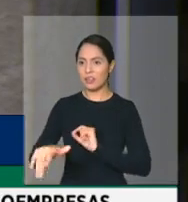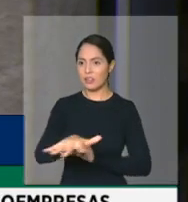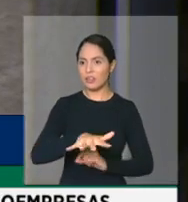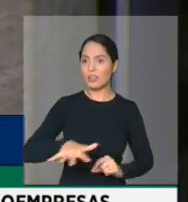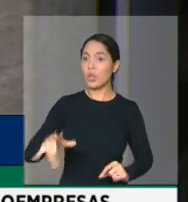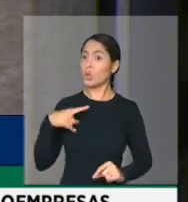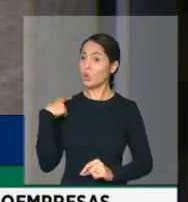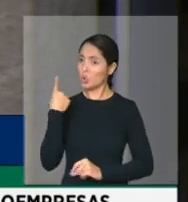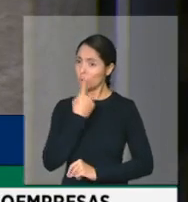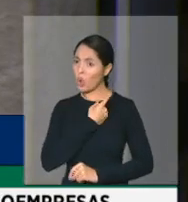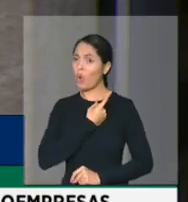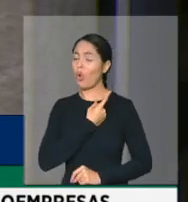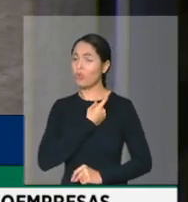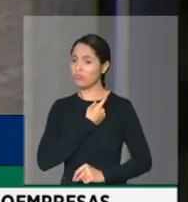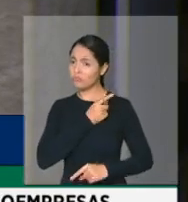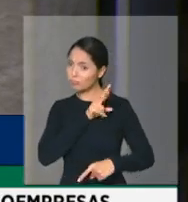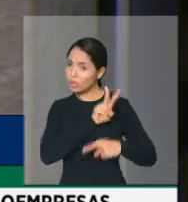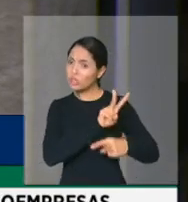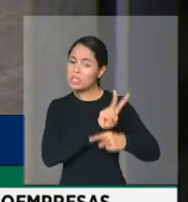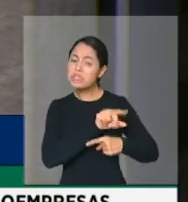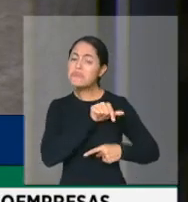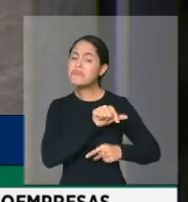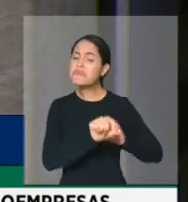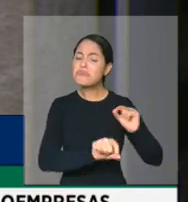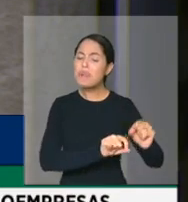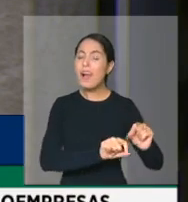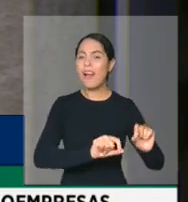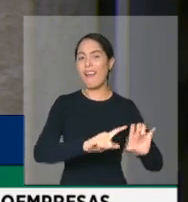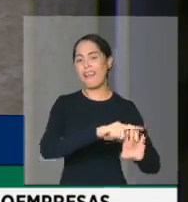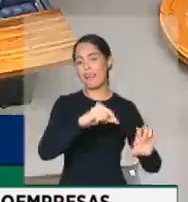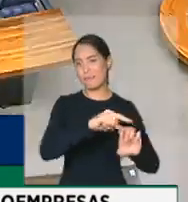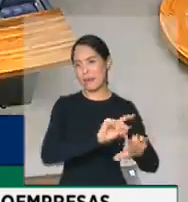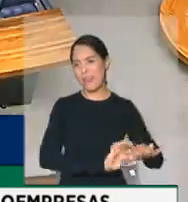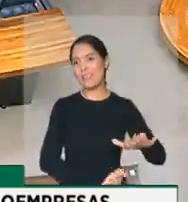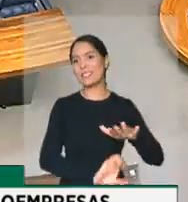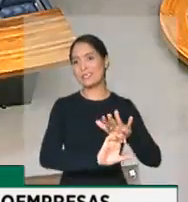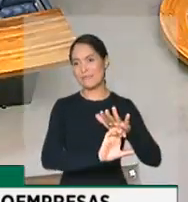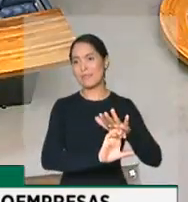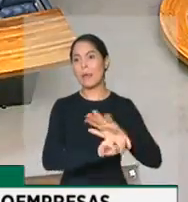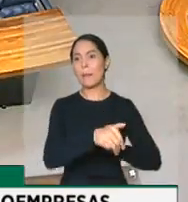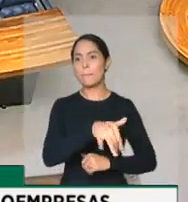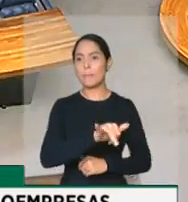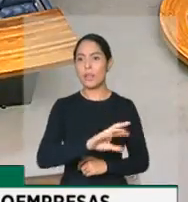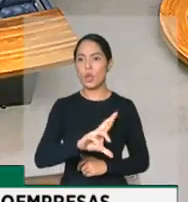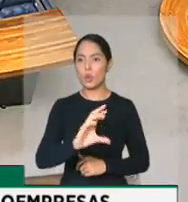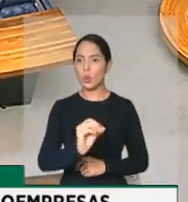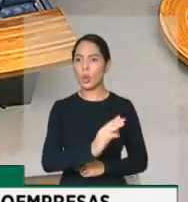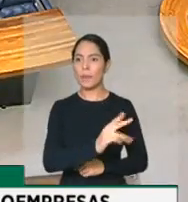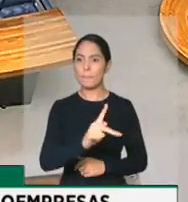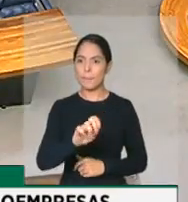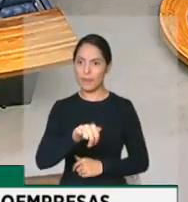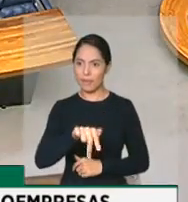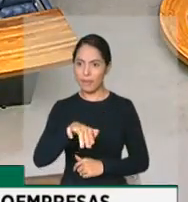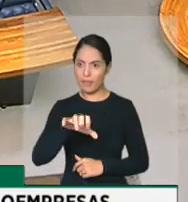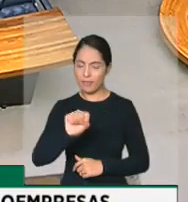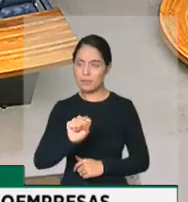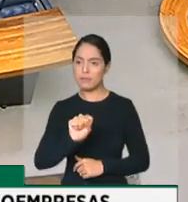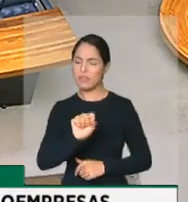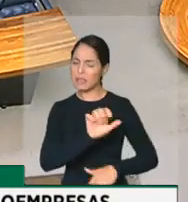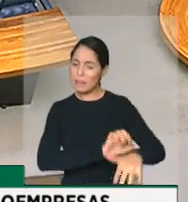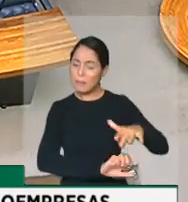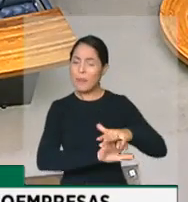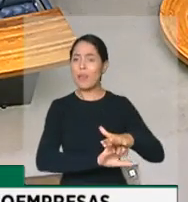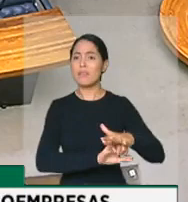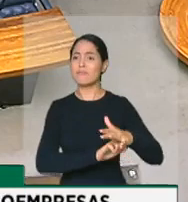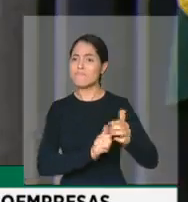proteger as nossas pequenas e microempresas, senhor presidente, para que nós possamos proteger os empregos. Nós sabemos que é o microempreendedor e o